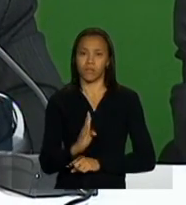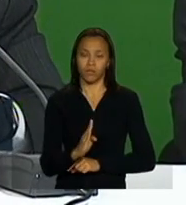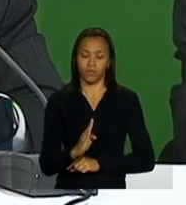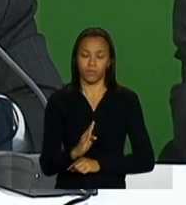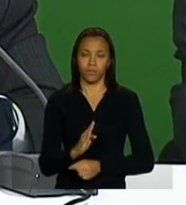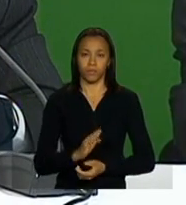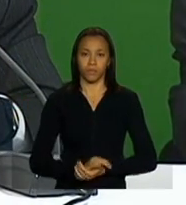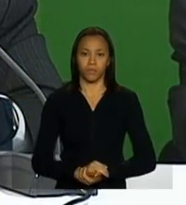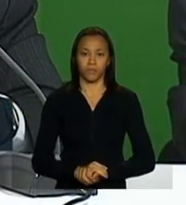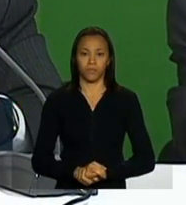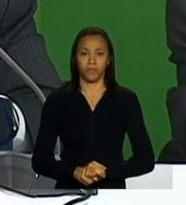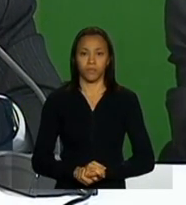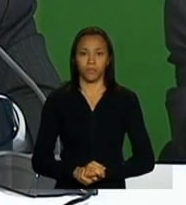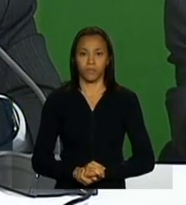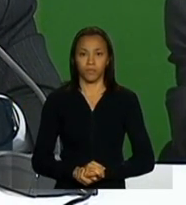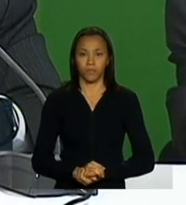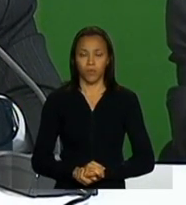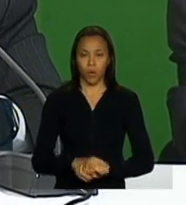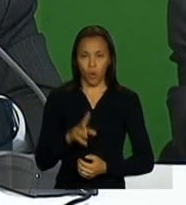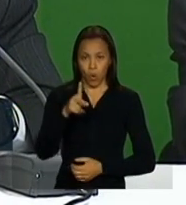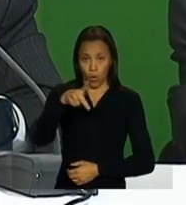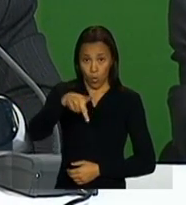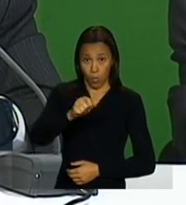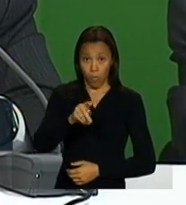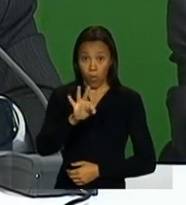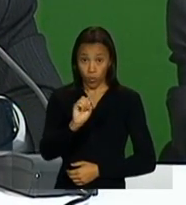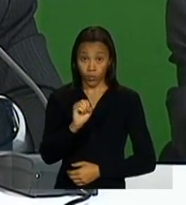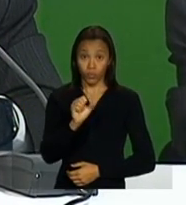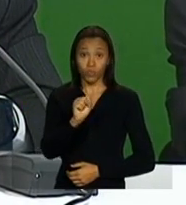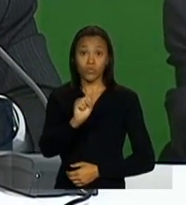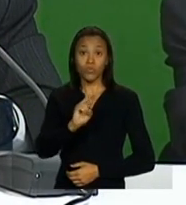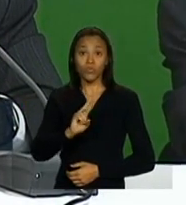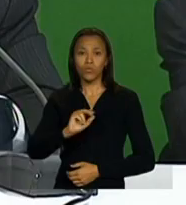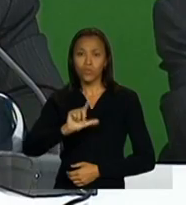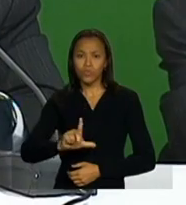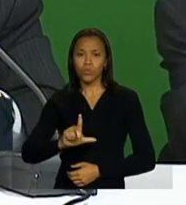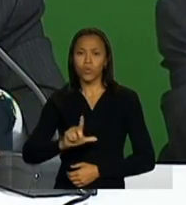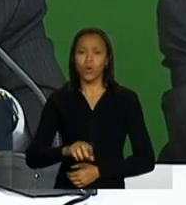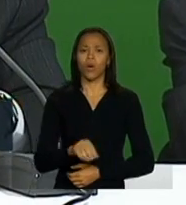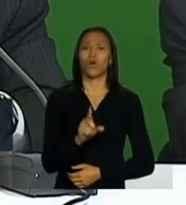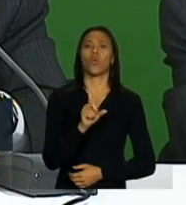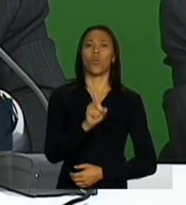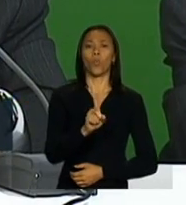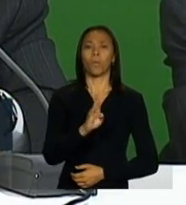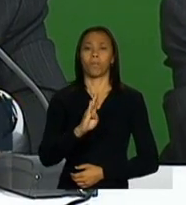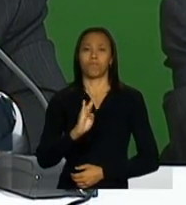Porto Sul. Cerca de 1 bilhão. É 1 bilhão. É 1 bilhão.